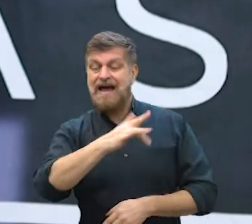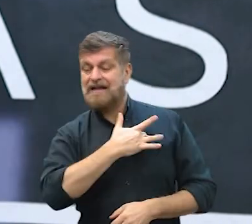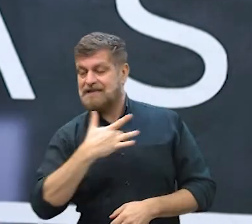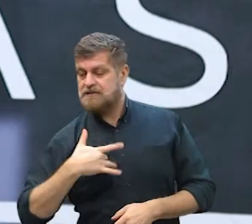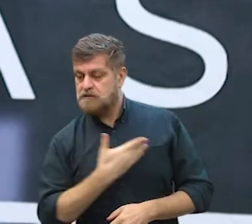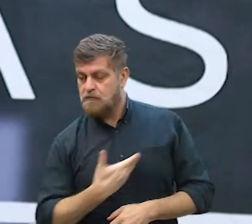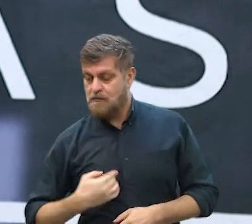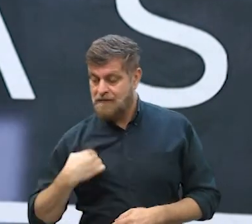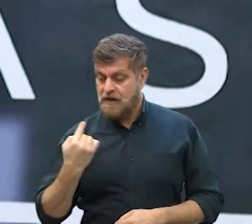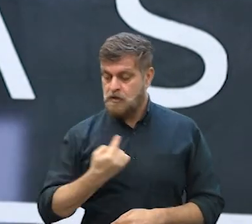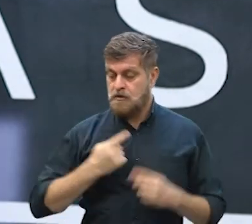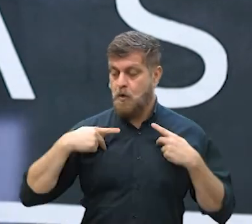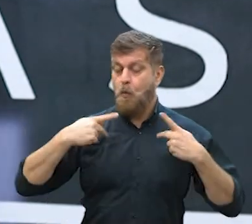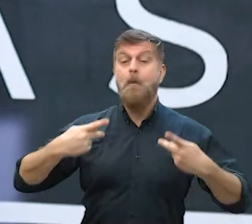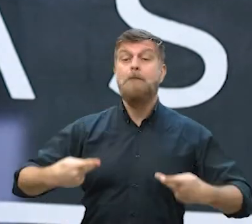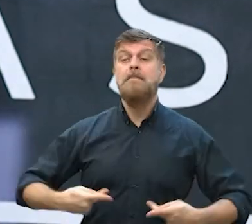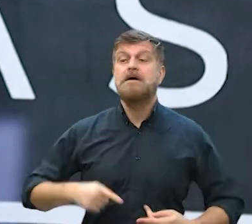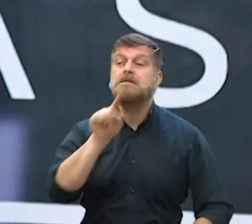de humanidade?